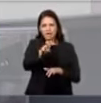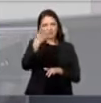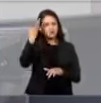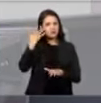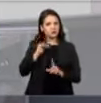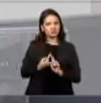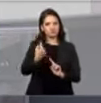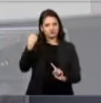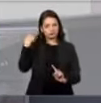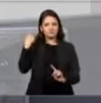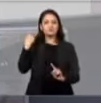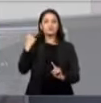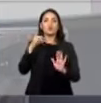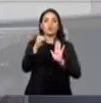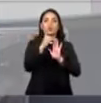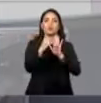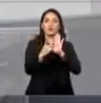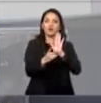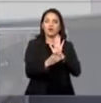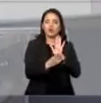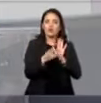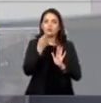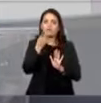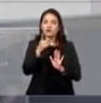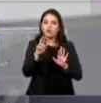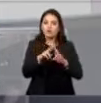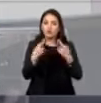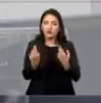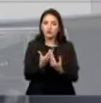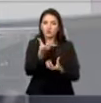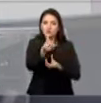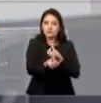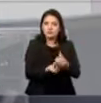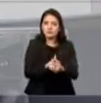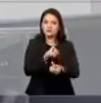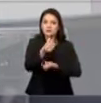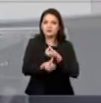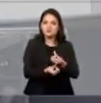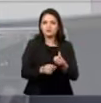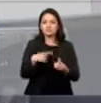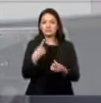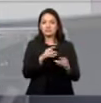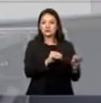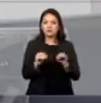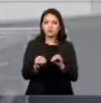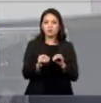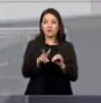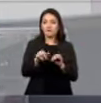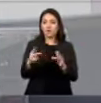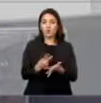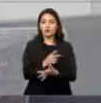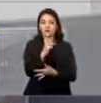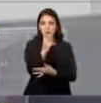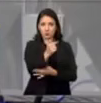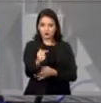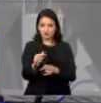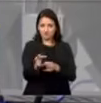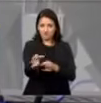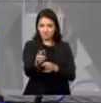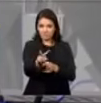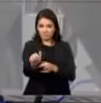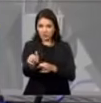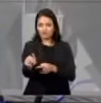O decreto prevê uma reunião semestral, mas nós mudamos e vamos fazer uma reunião já daqui a 2 semanas.